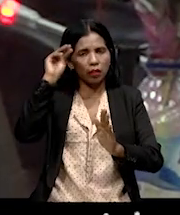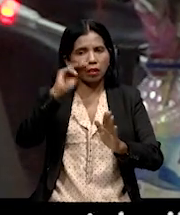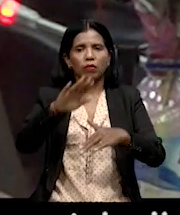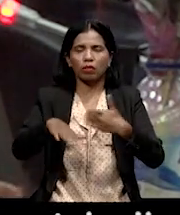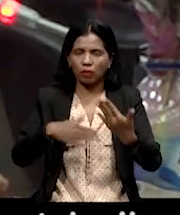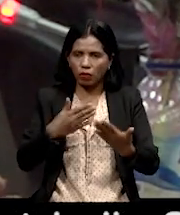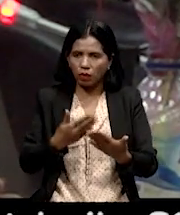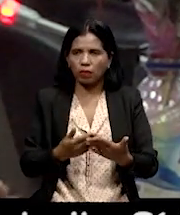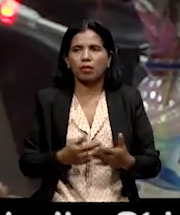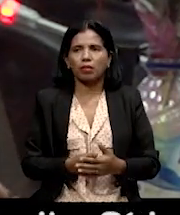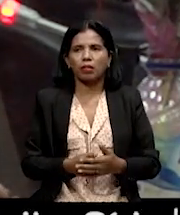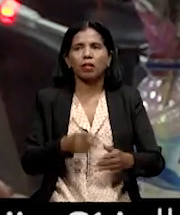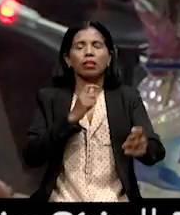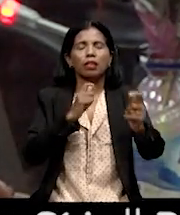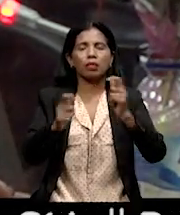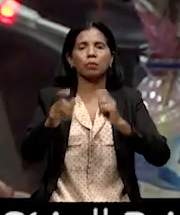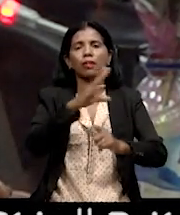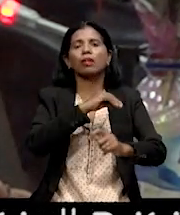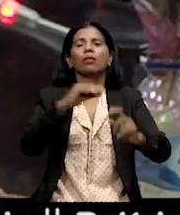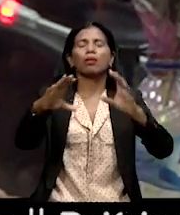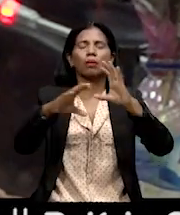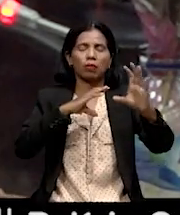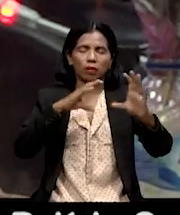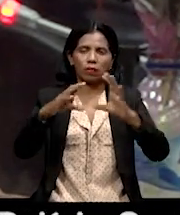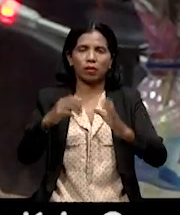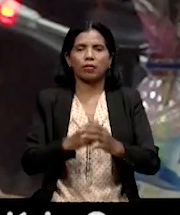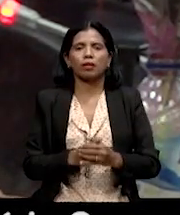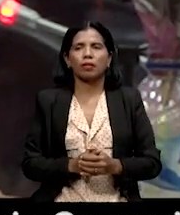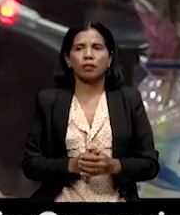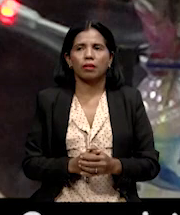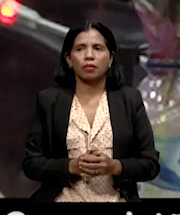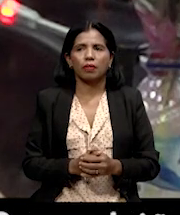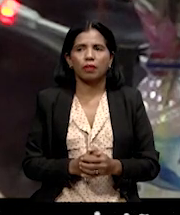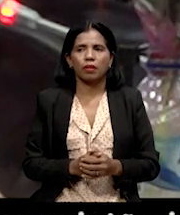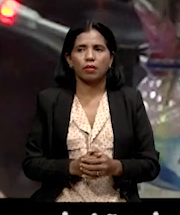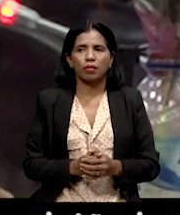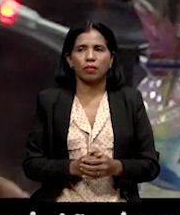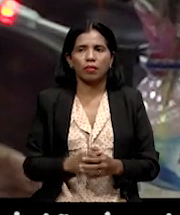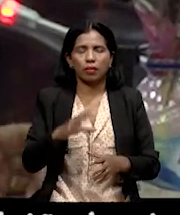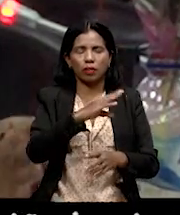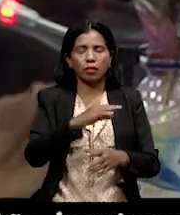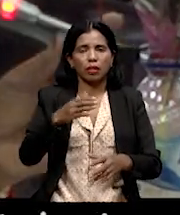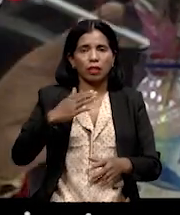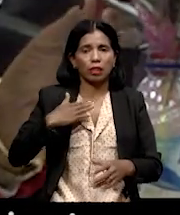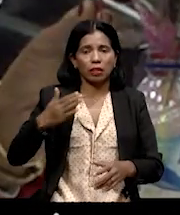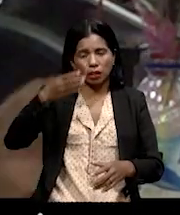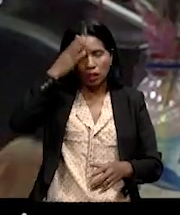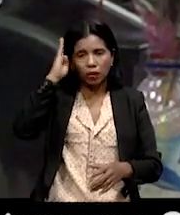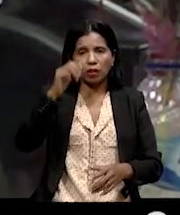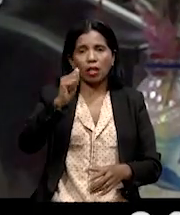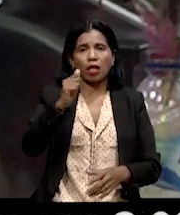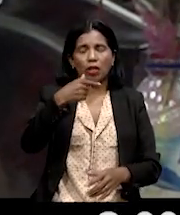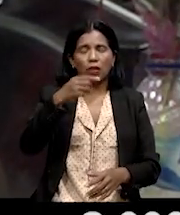vai transporte e comunicação, transporte senhor Agostinho da Silva, ato no né, bele, bele,